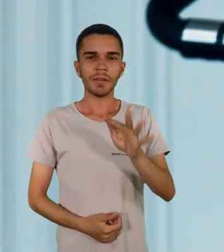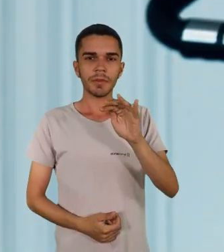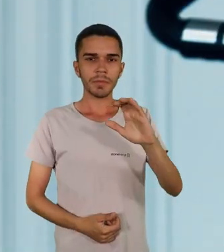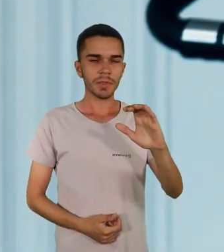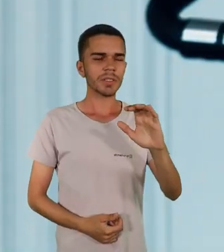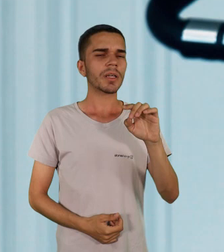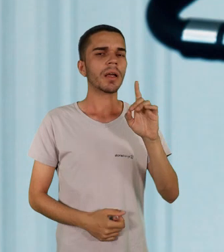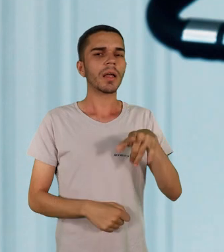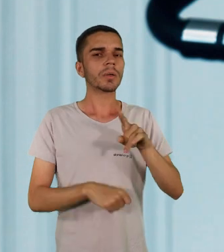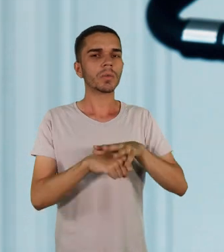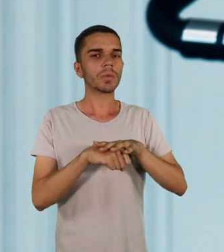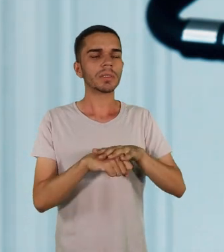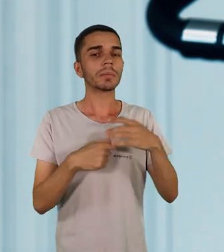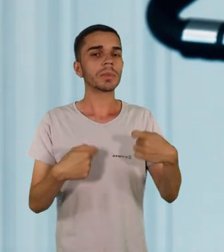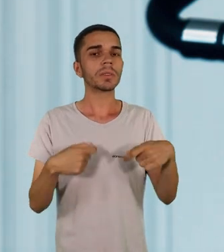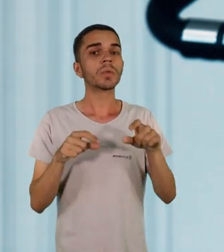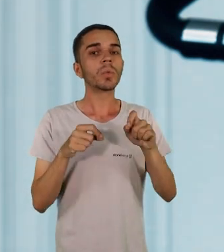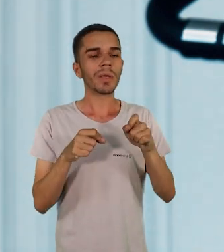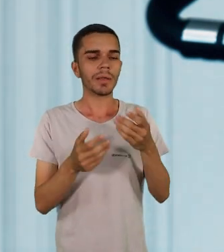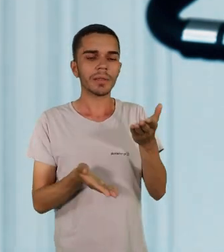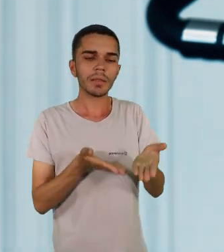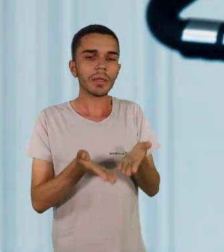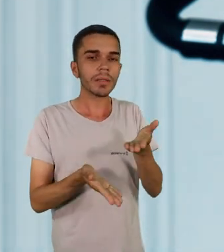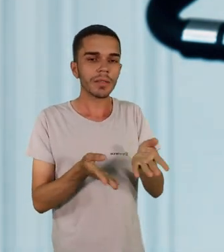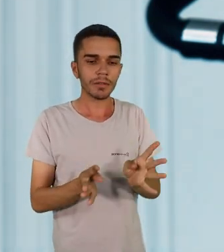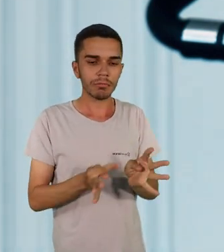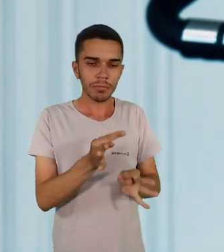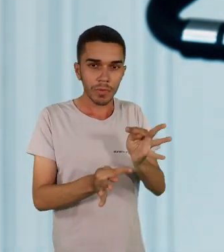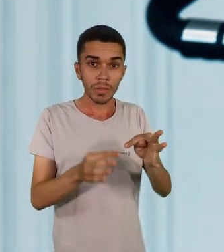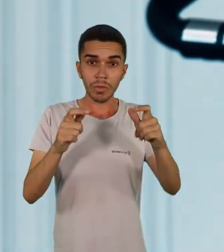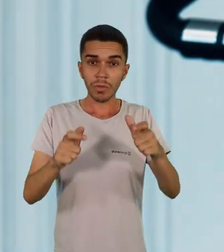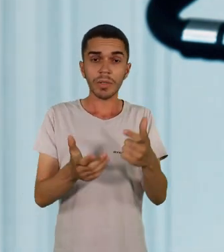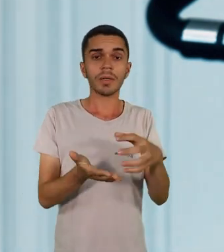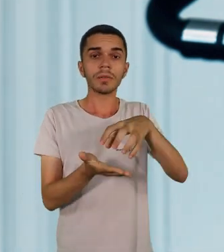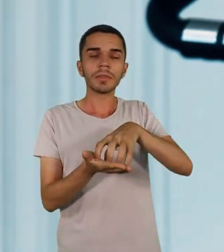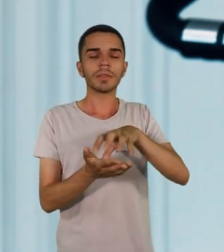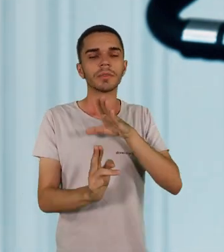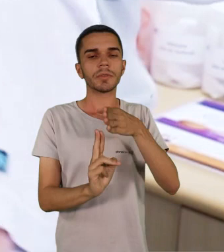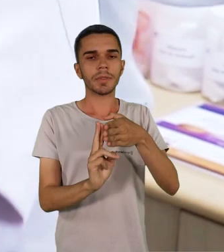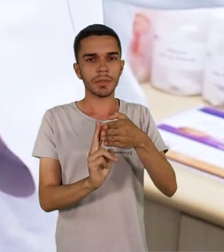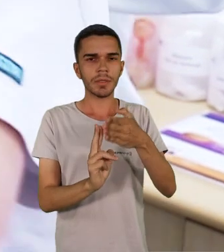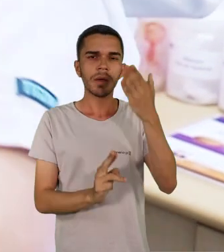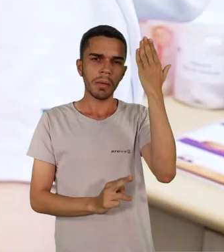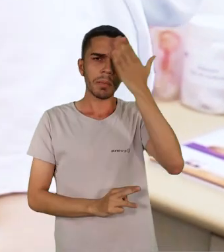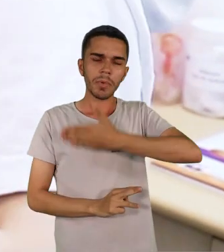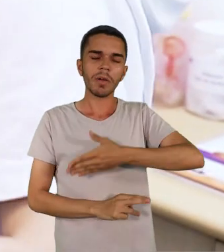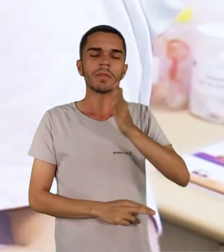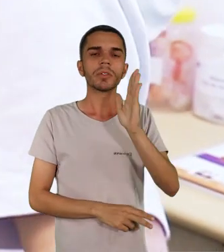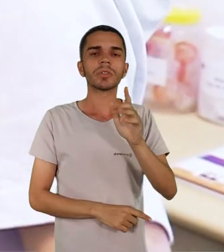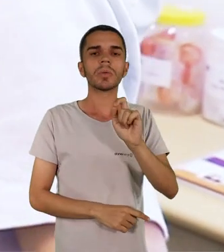A fibrose cística é uma doença que deve ser tratada em centros de referência. E já está provado